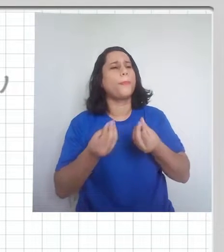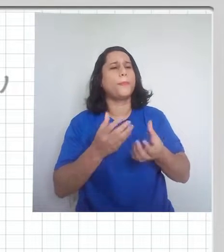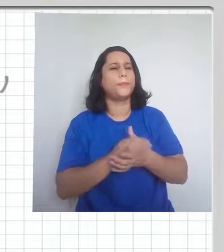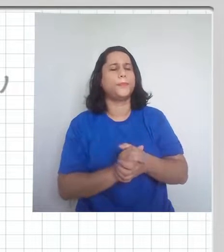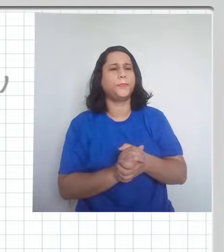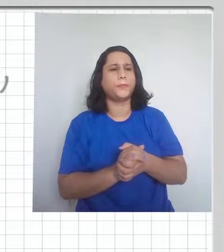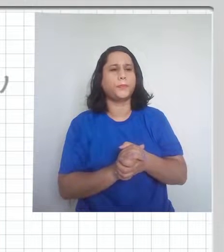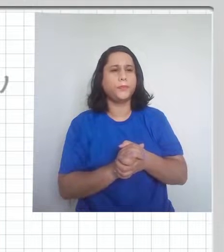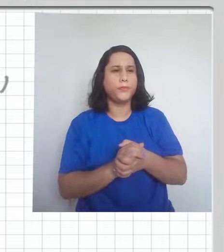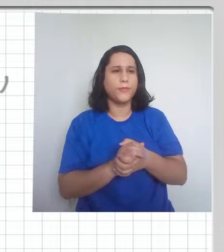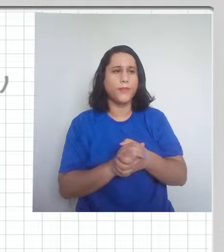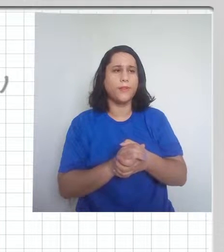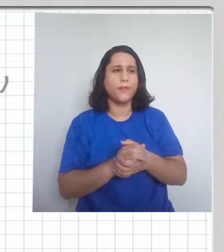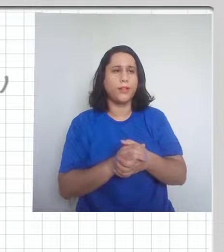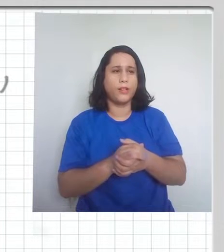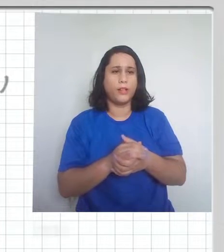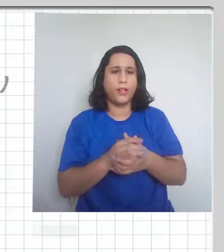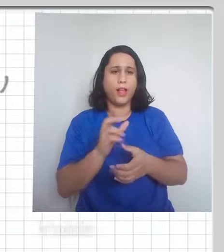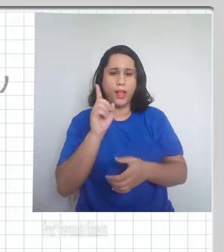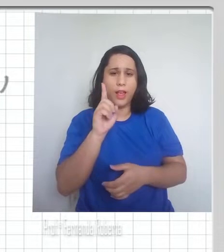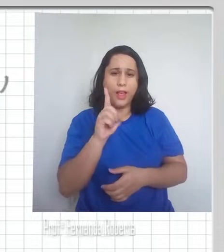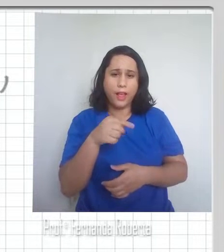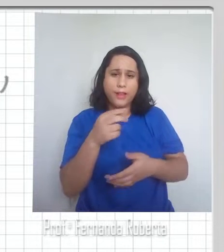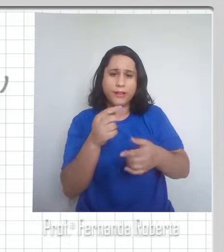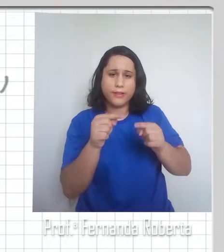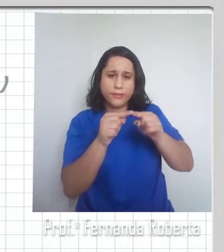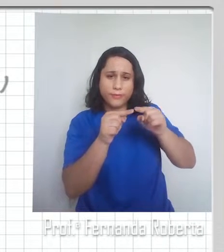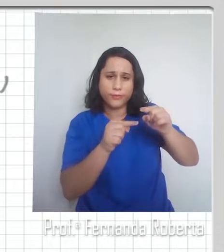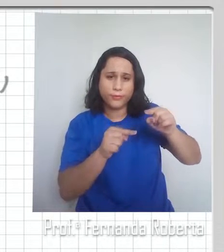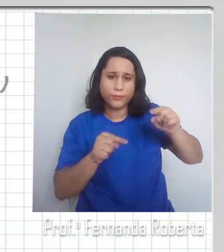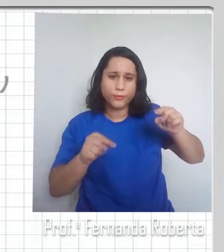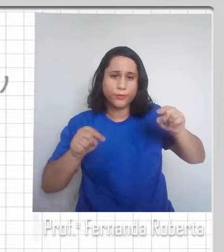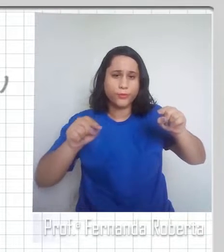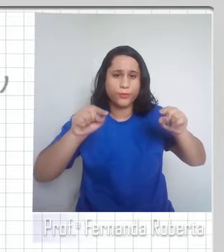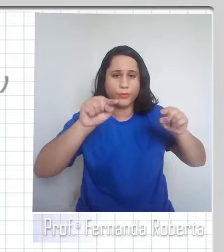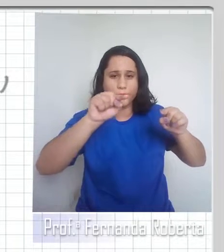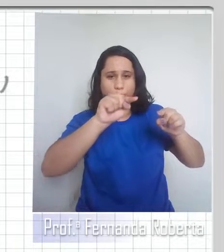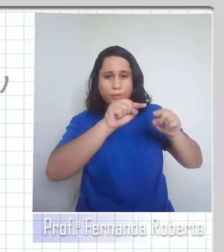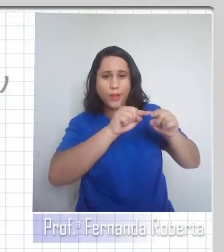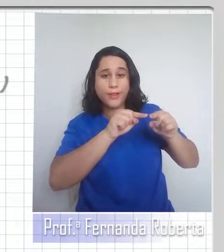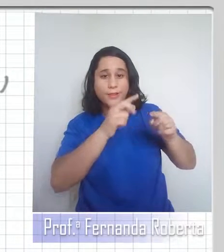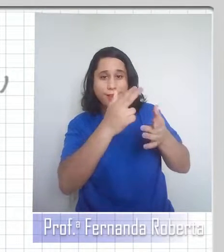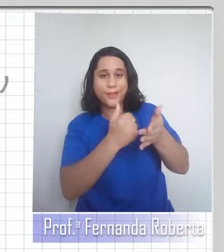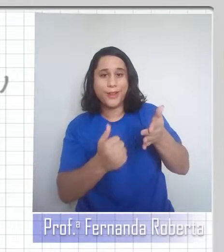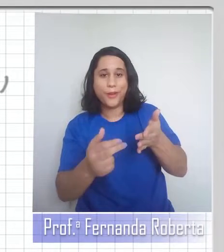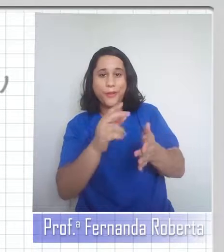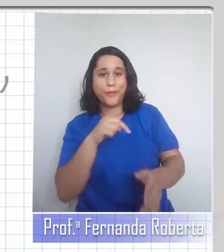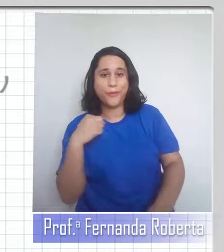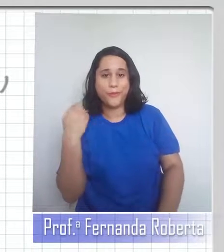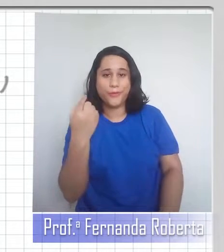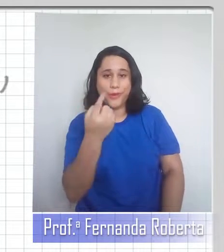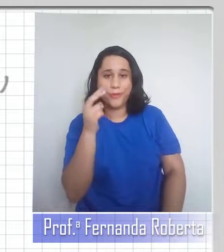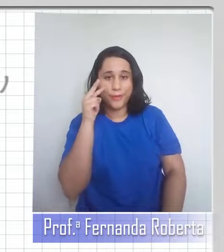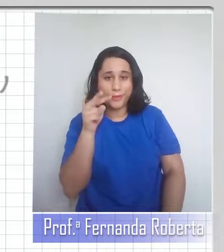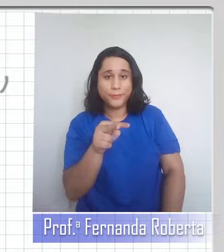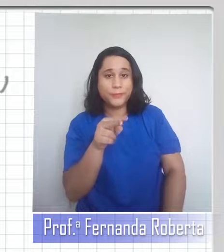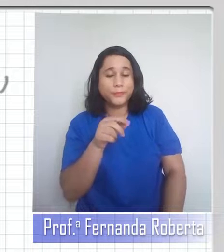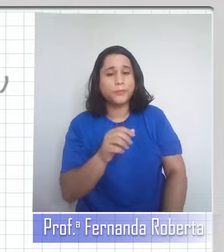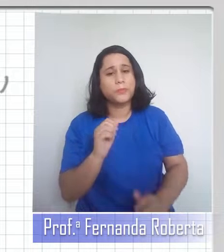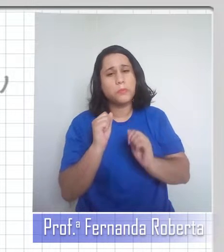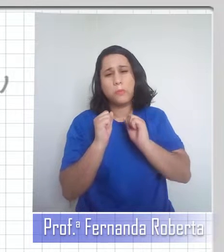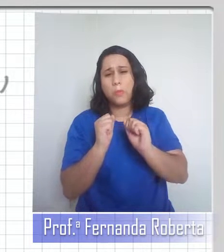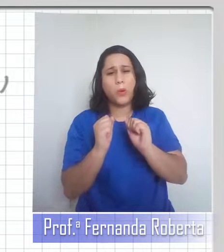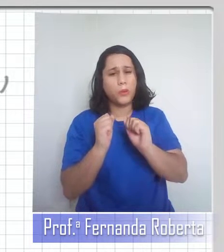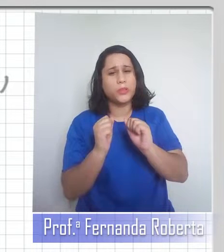Venn é exatamente esse oval aí, essa elipse, essa bolinha aí que vocês estão vendo. Ela é representada, pode ser também